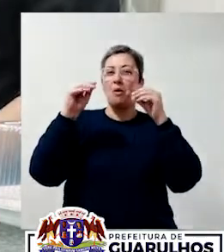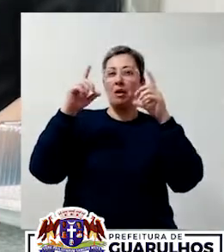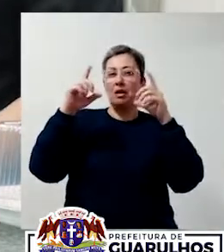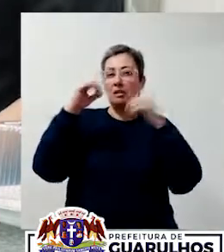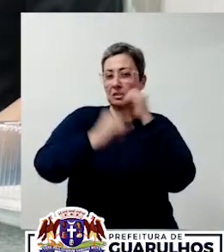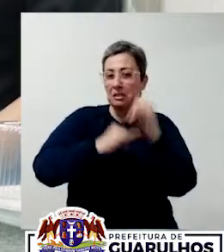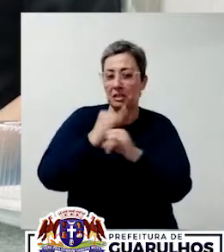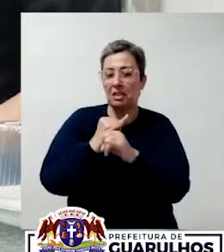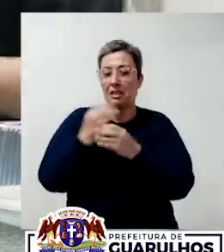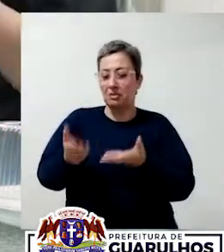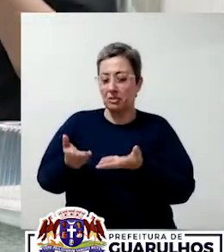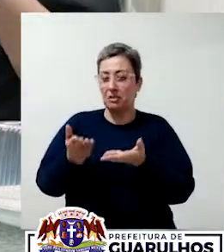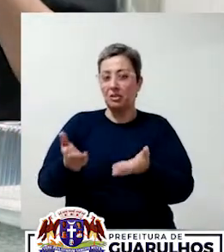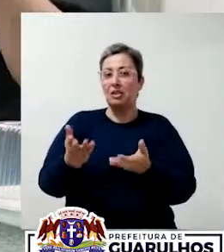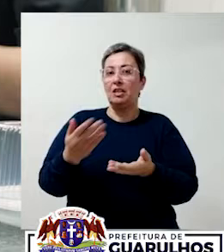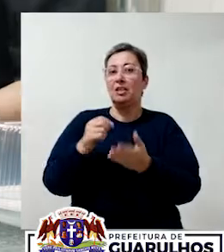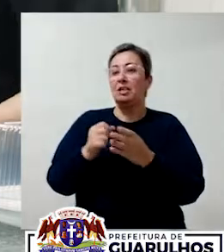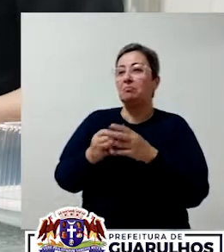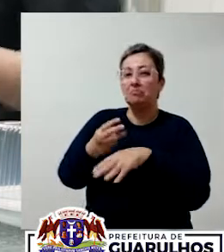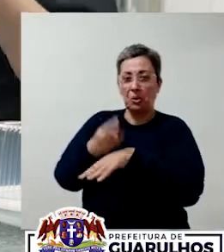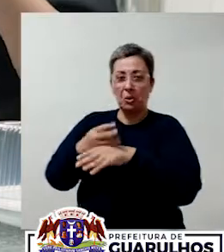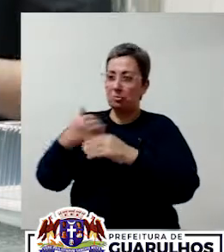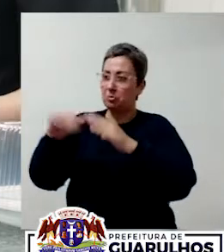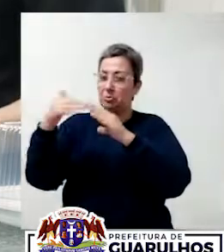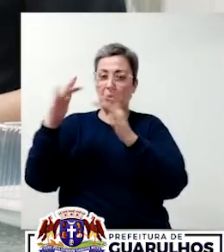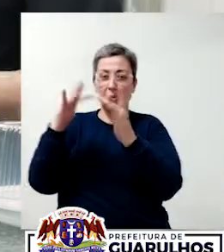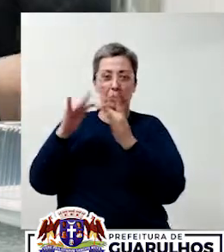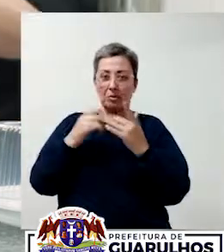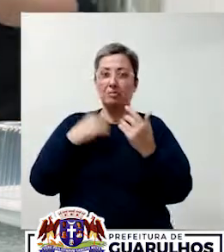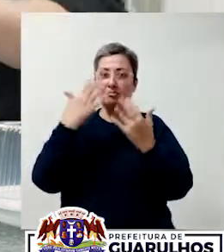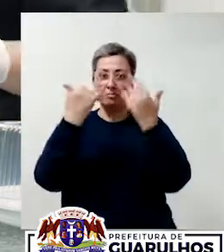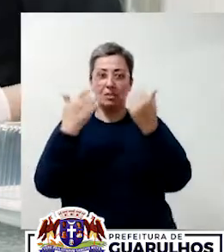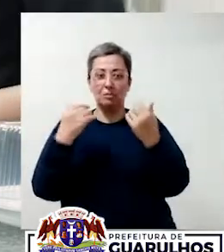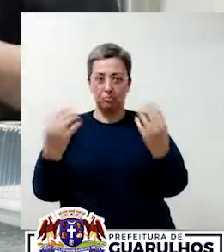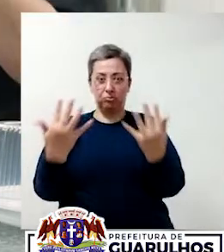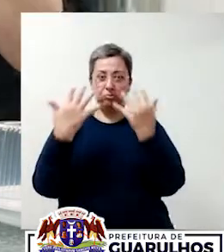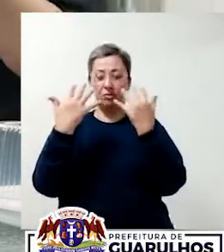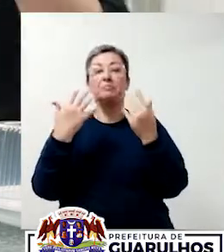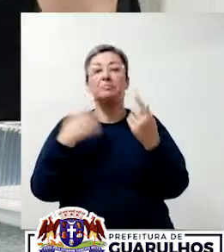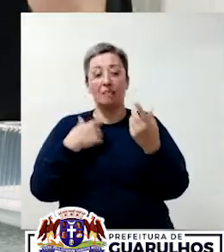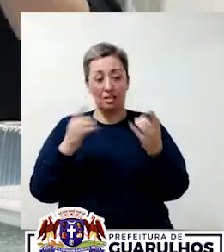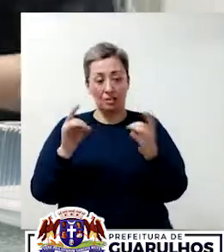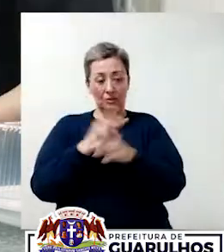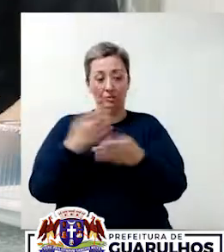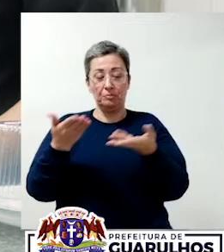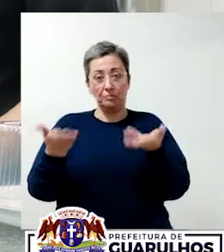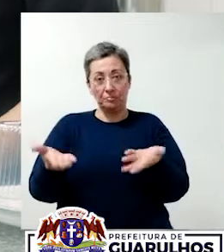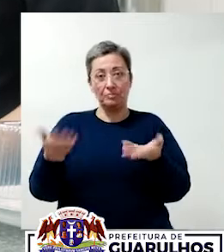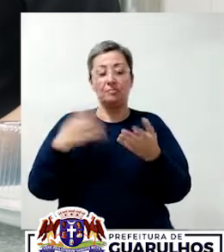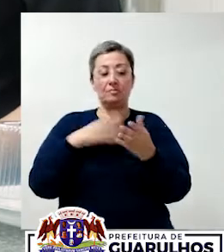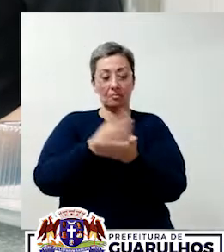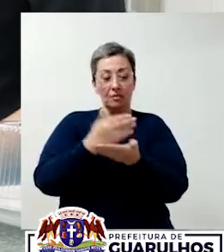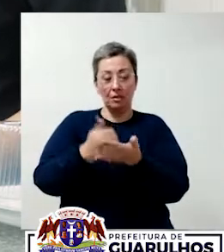Isso aqui dá um efeito visual na hora de você divulgar, na hora de você postar, na hora de você colocar na vitrine, na hora de você enviar para os